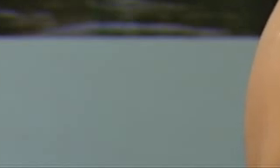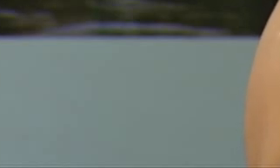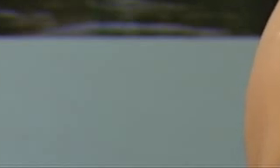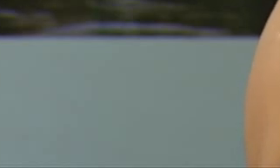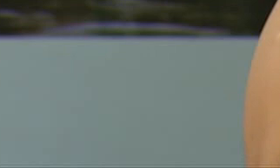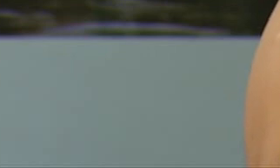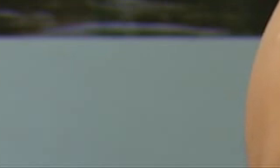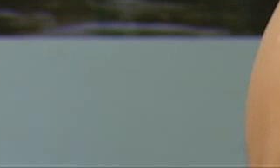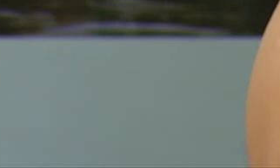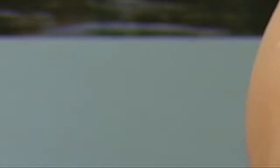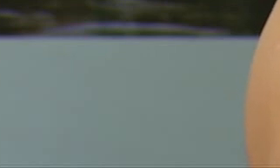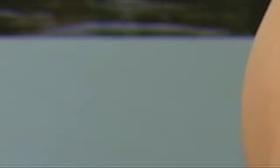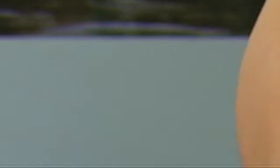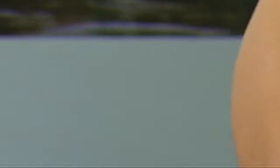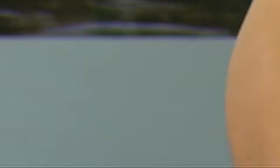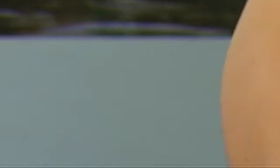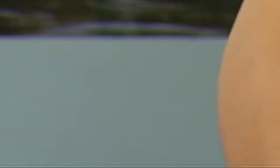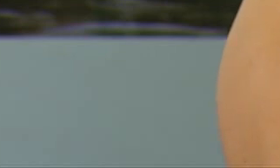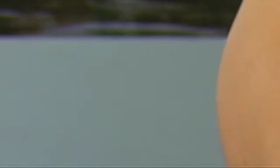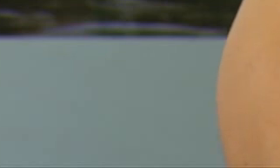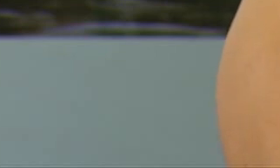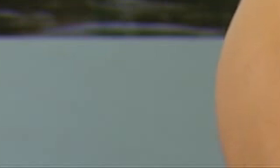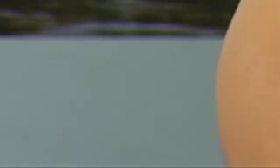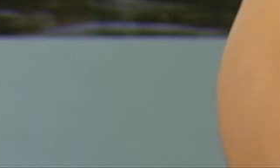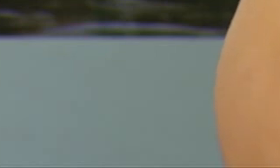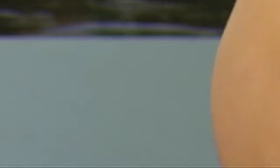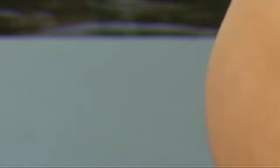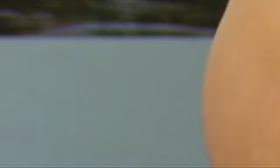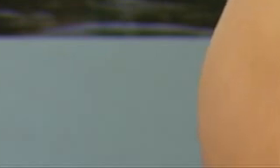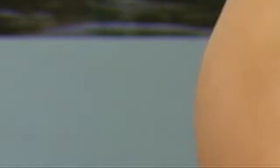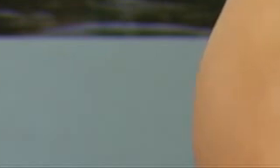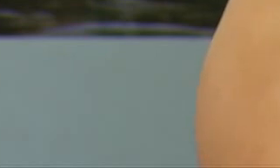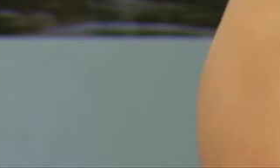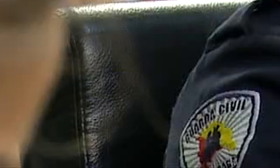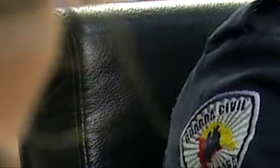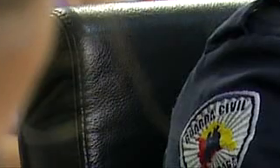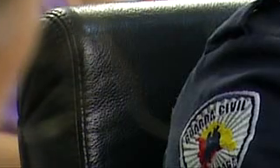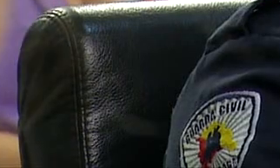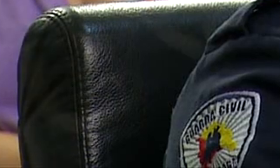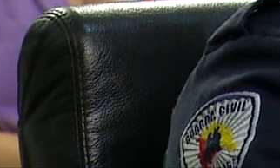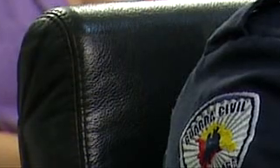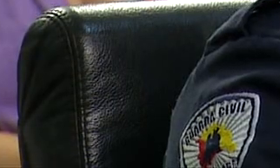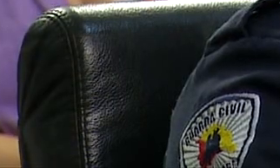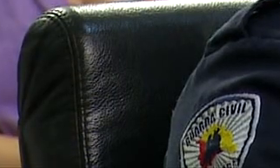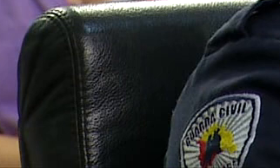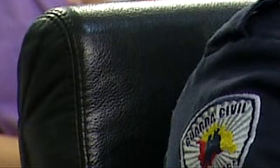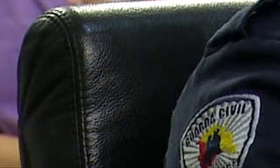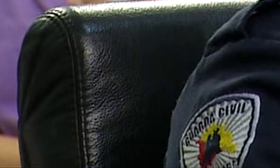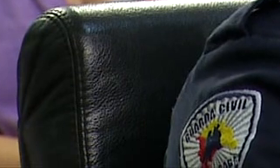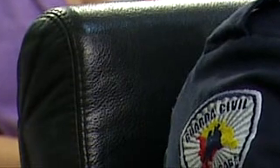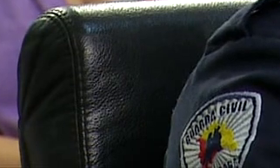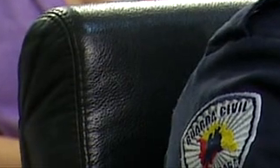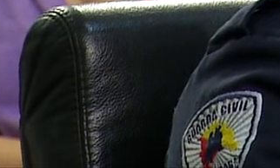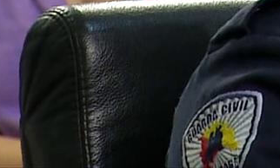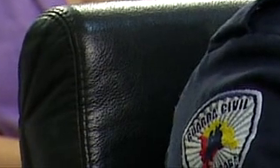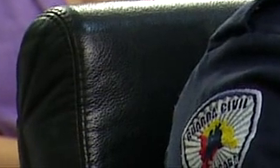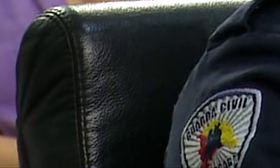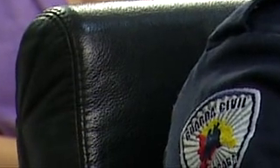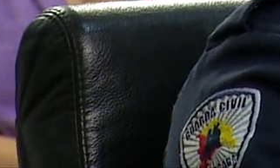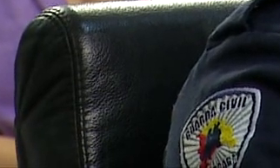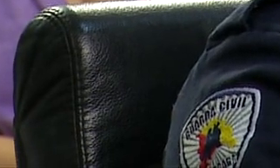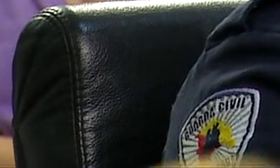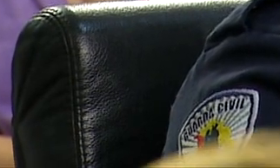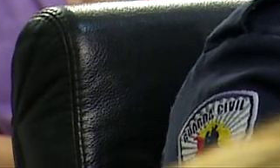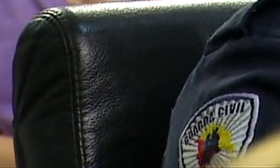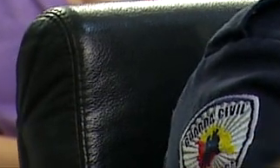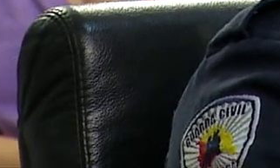se a gente não mudar a educação nesse país. Mas, pelo menos, cada mulher que está nos assistindo hoje, cada mulher que está ouvindo, ela fala, ela